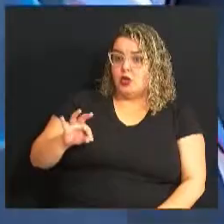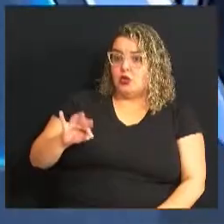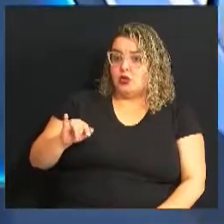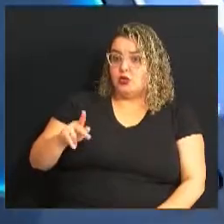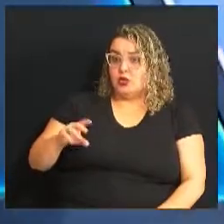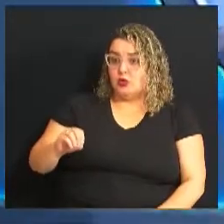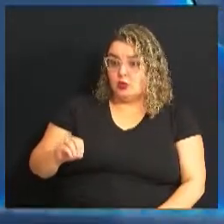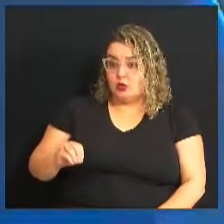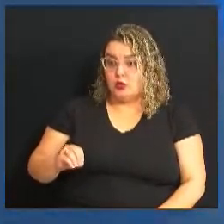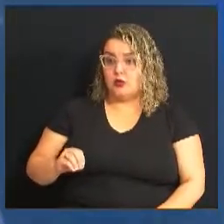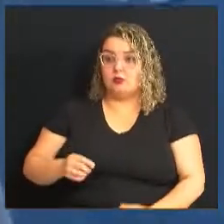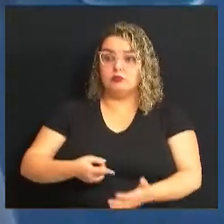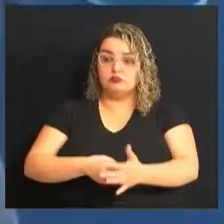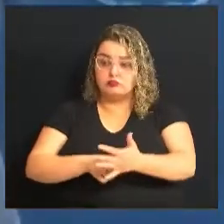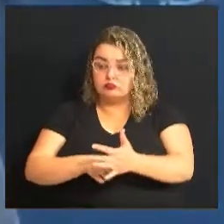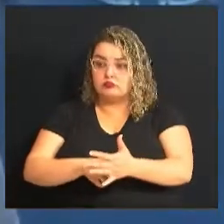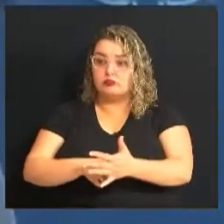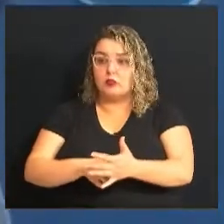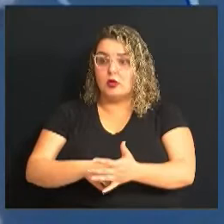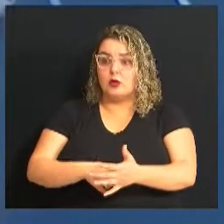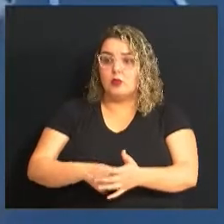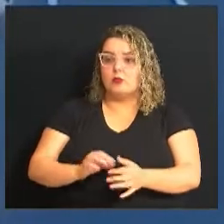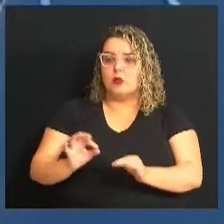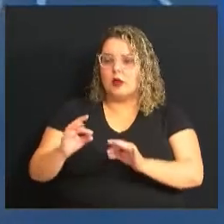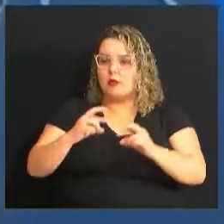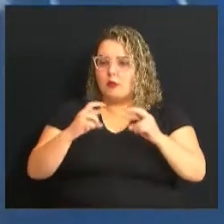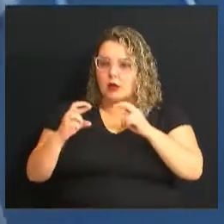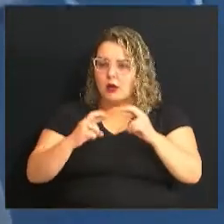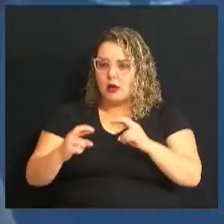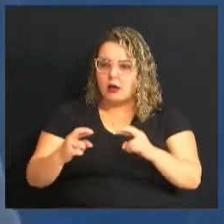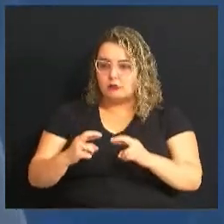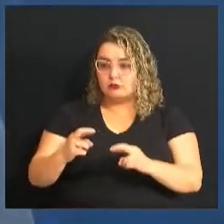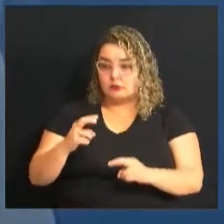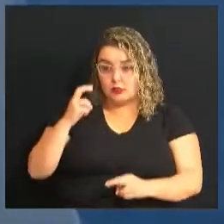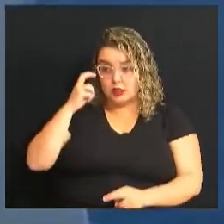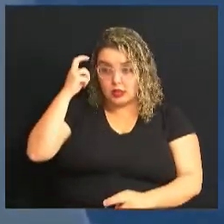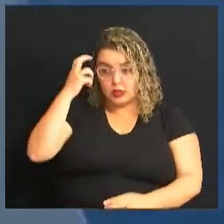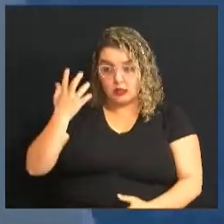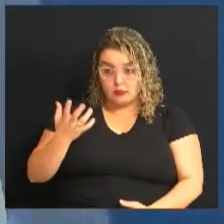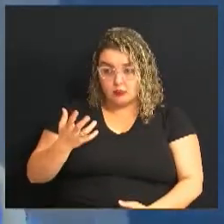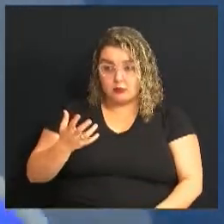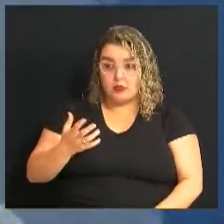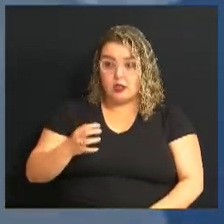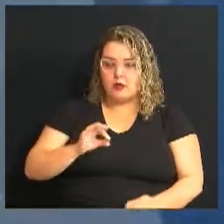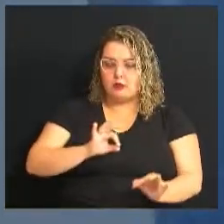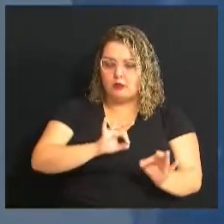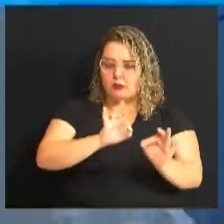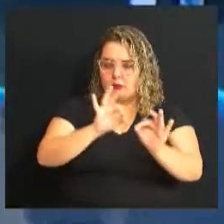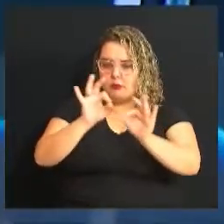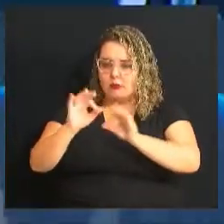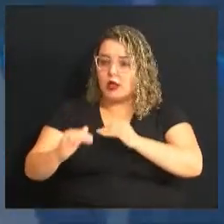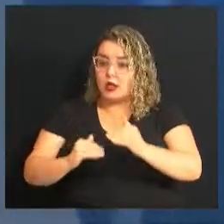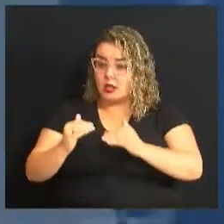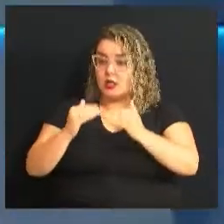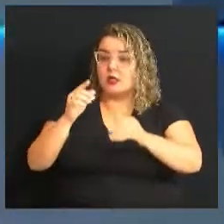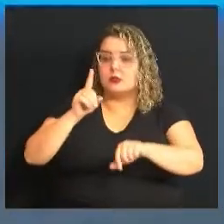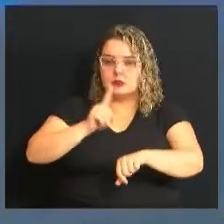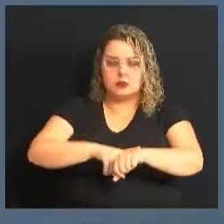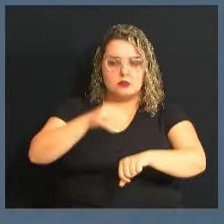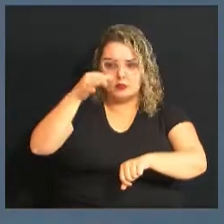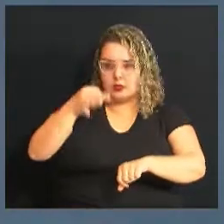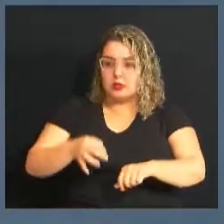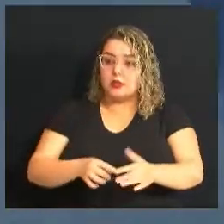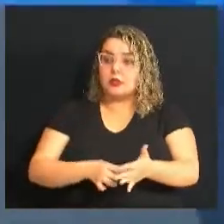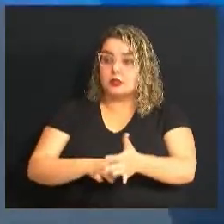ponta, como um aparelho de monitoramento inteligente, que serve para acompanhar o desempenho em tempo real das